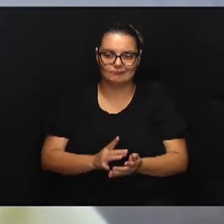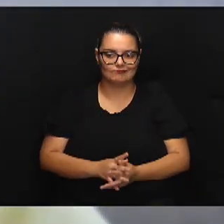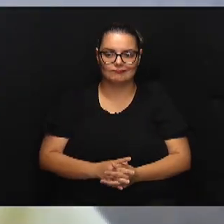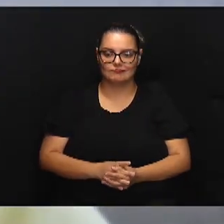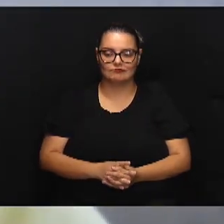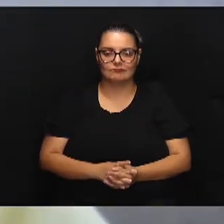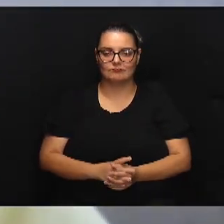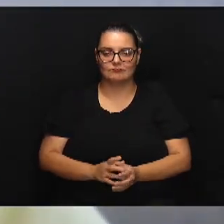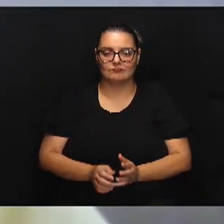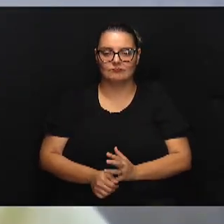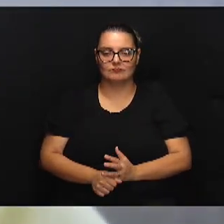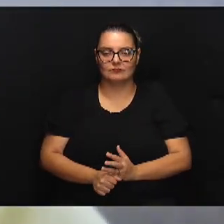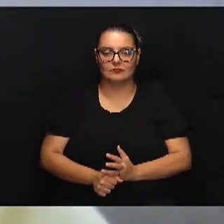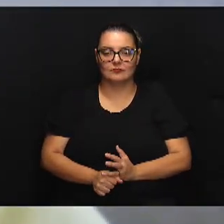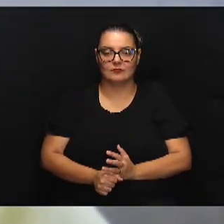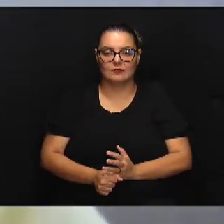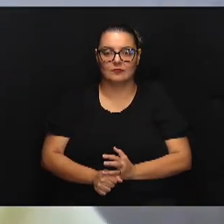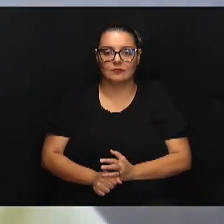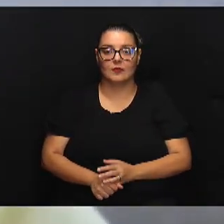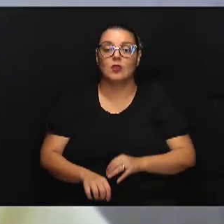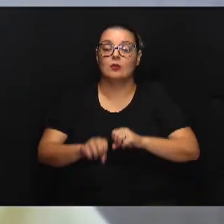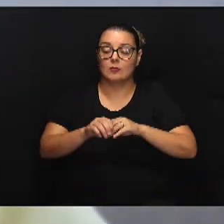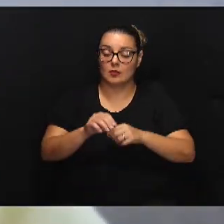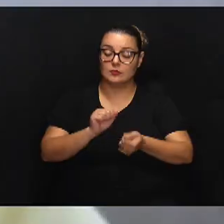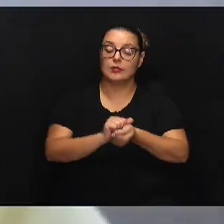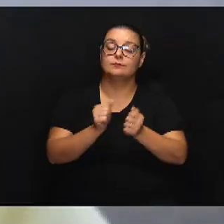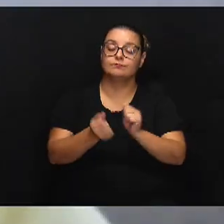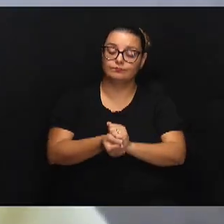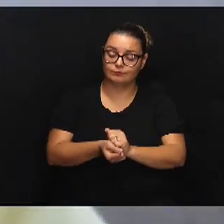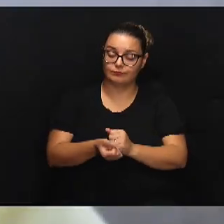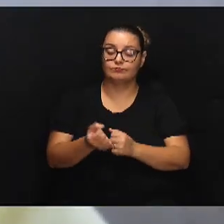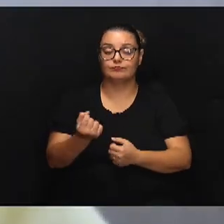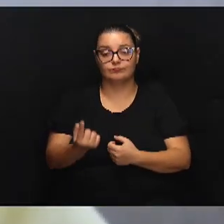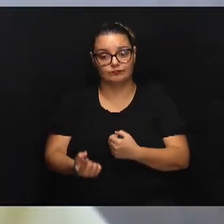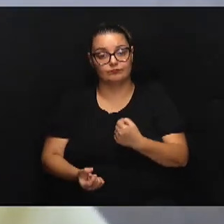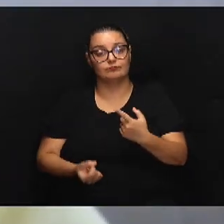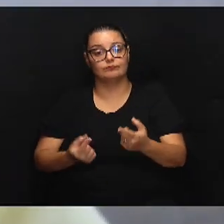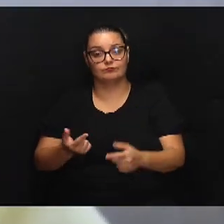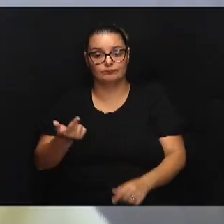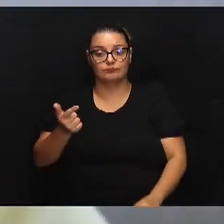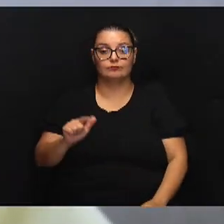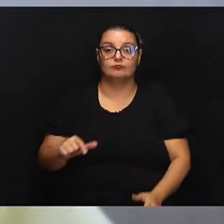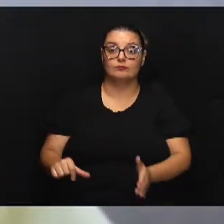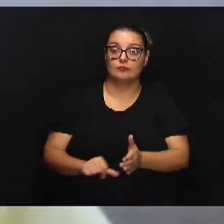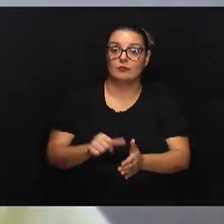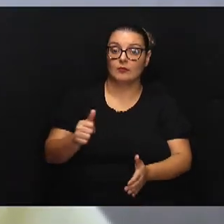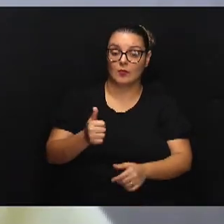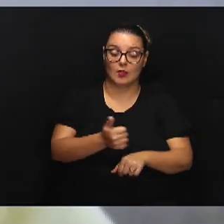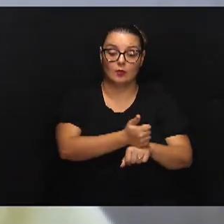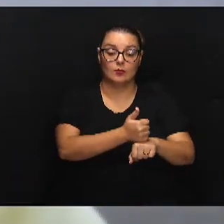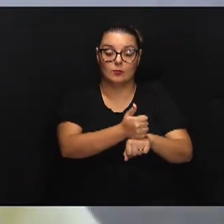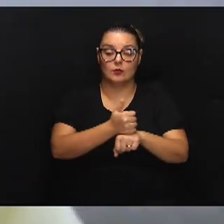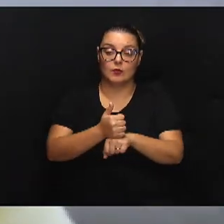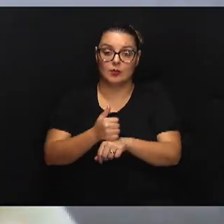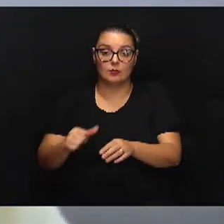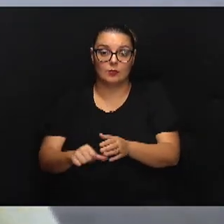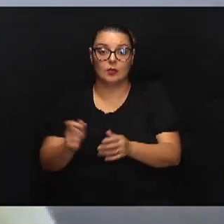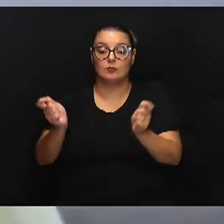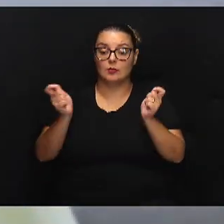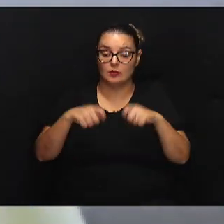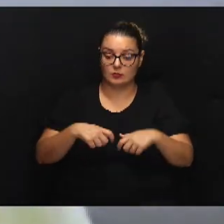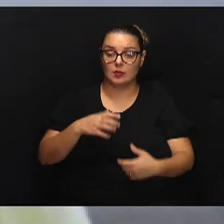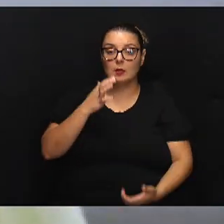Mas a educação vai ter que se adaptar de uma forma contínua, primeiro buscando profissionais